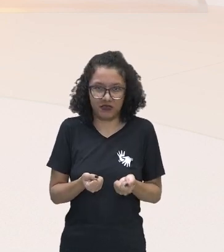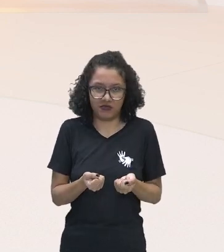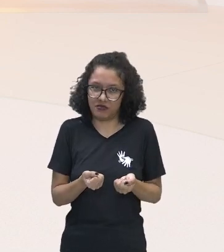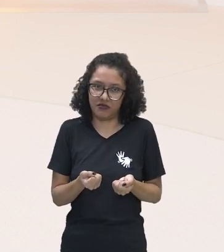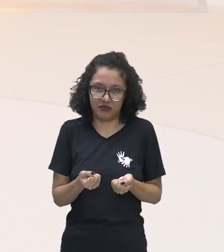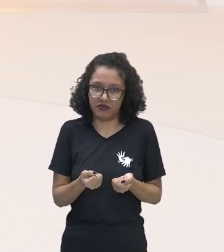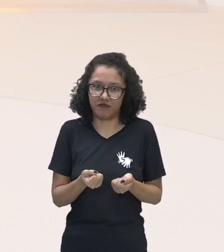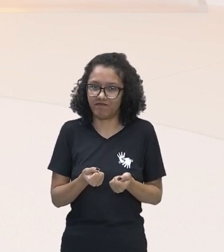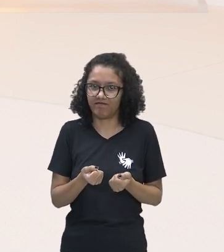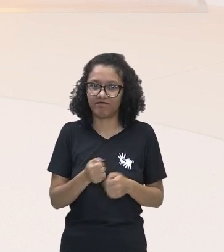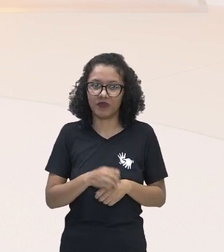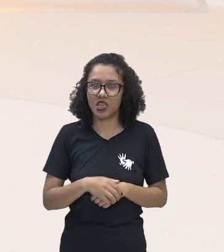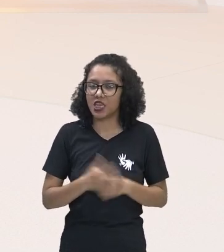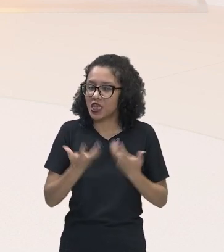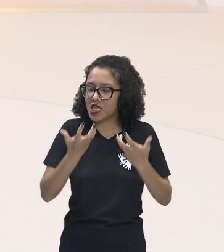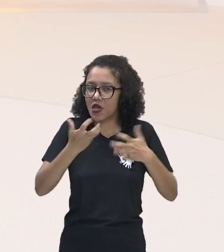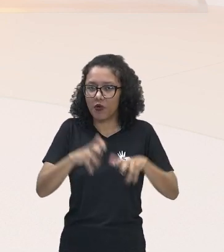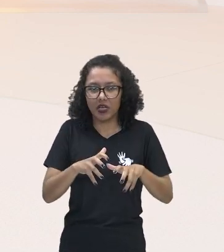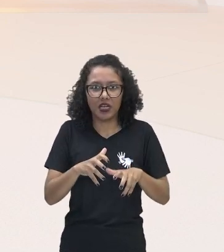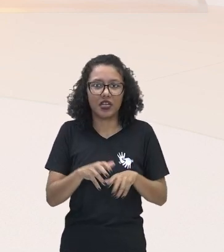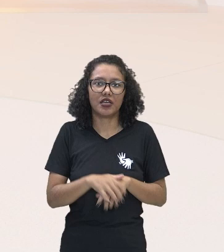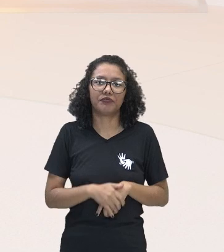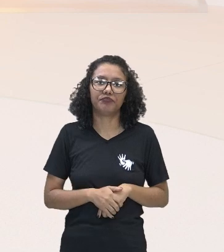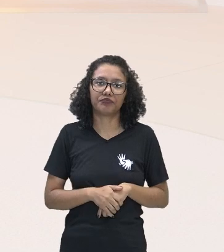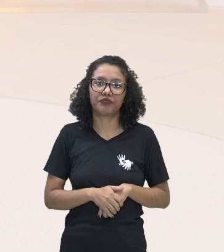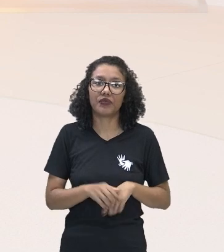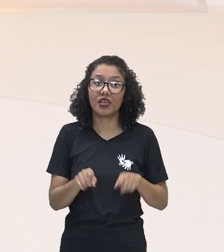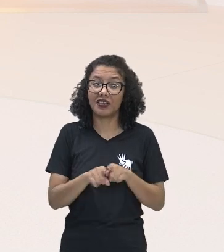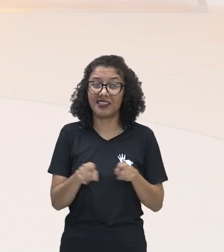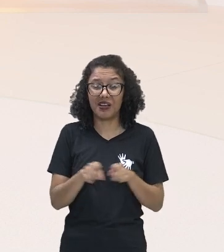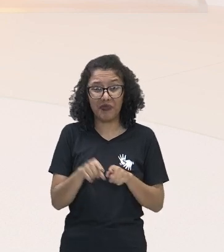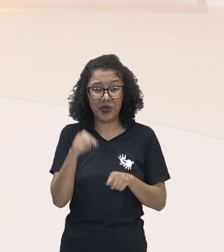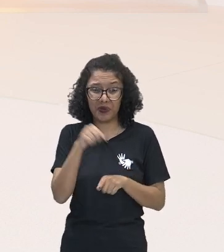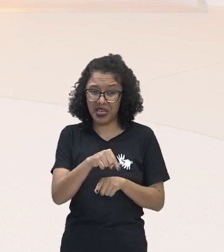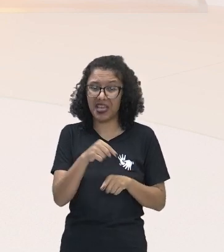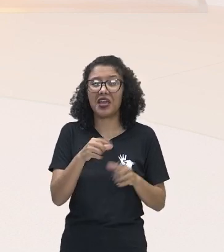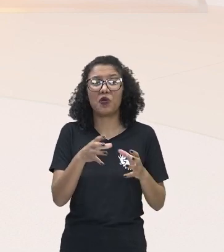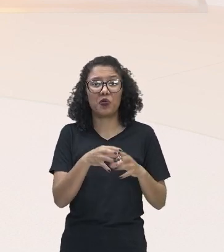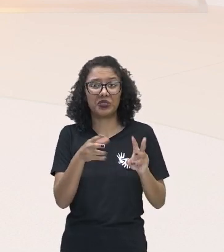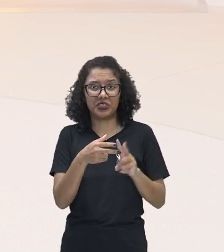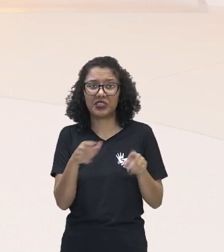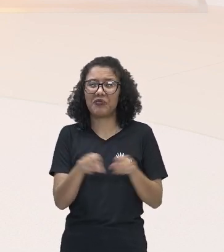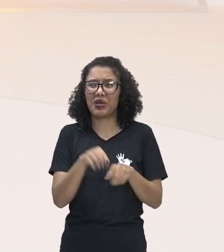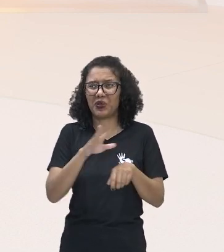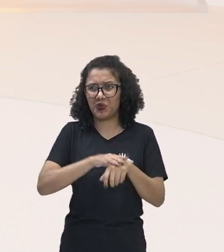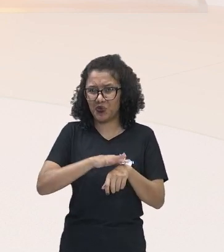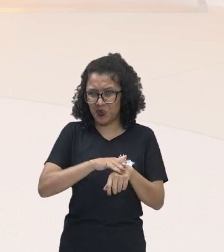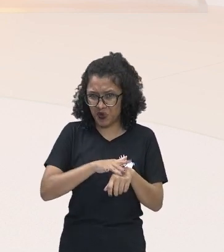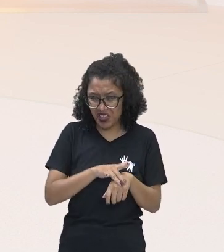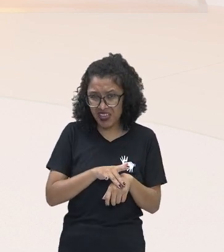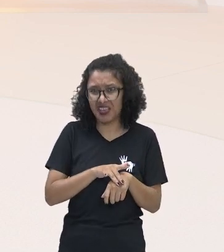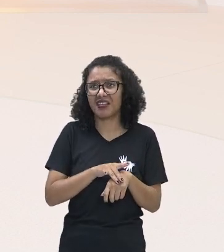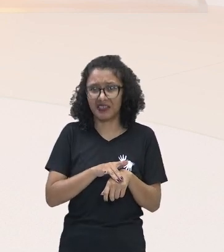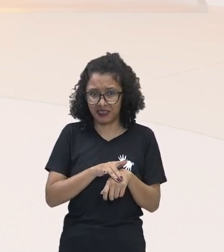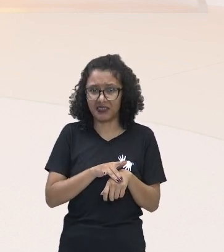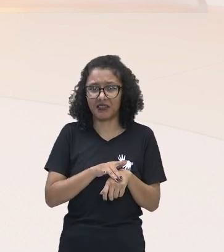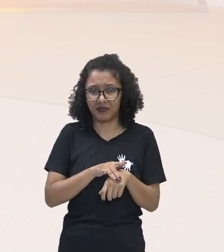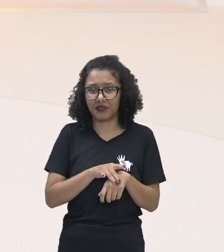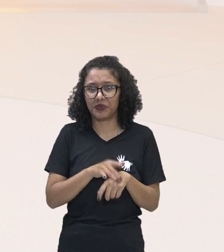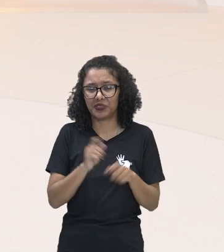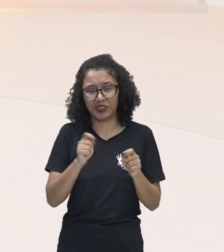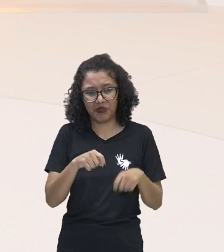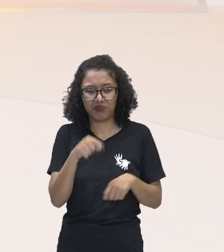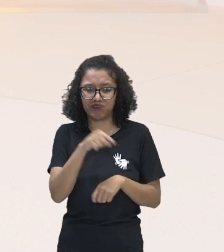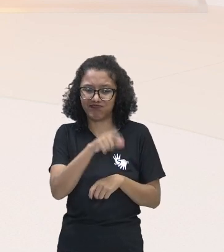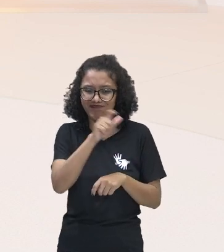trabalho compulsório. As doenças trazidas pelos europeus vai fazer com que vários nativos adoeçam